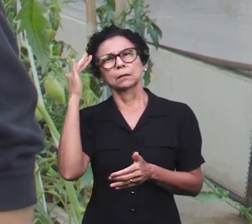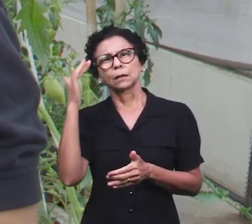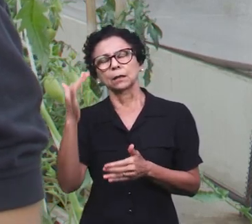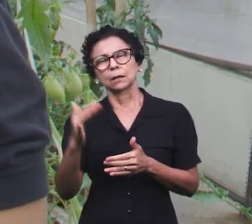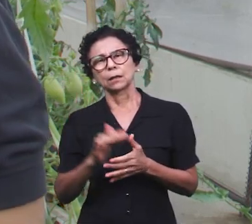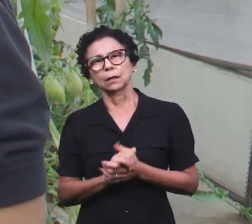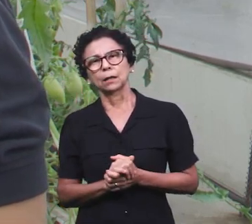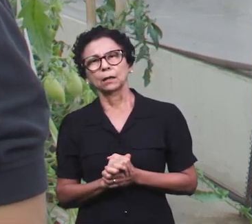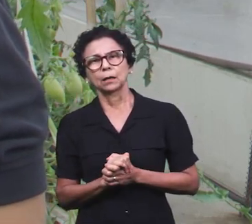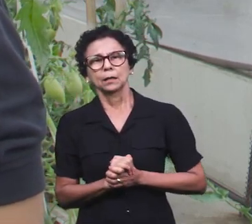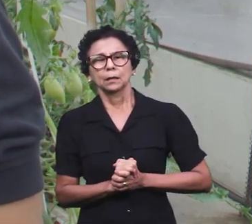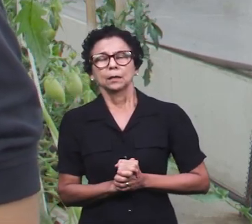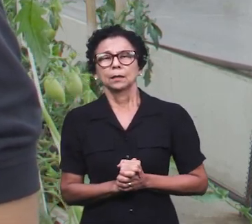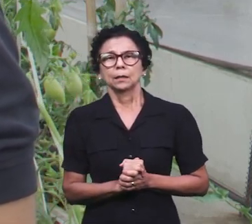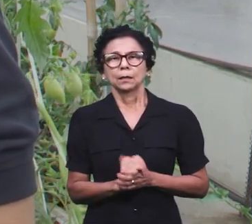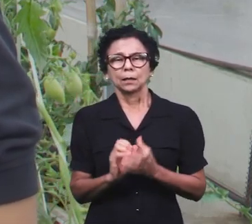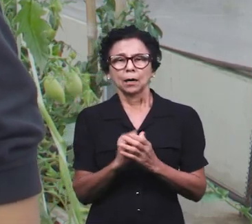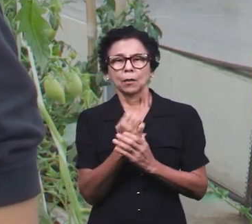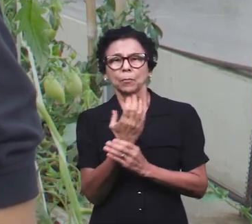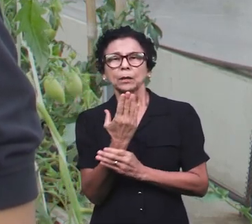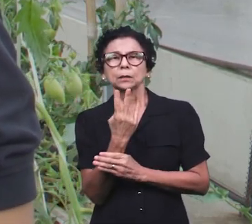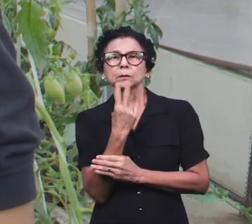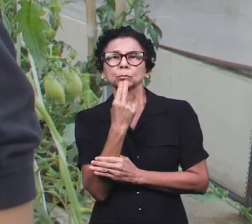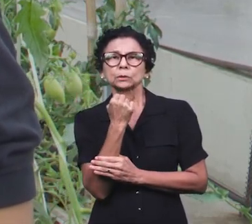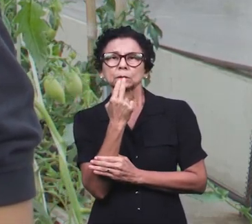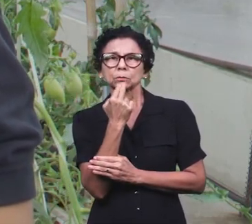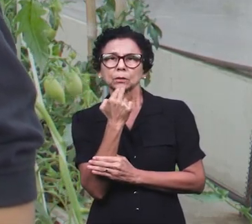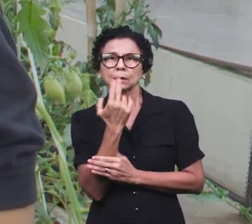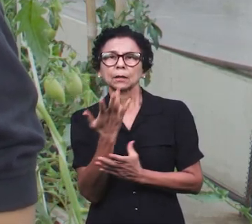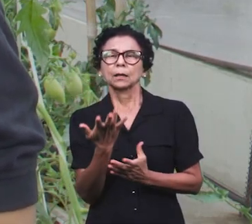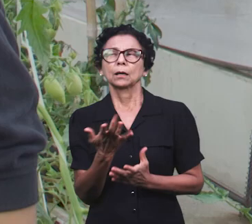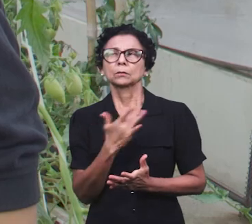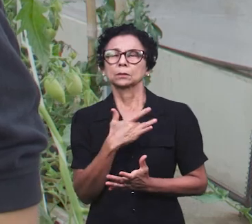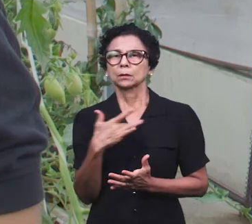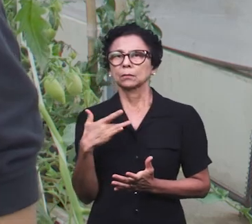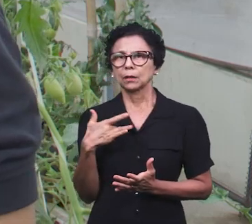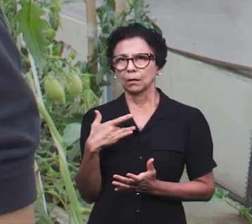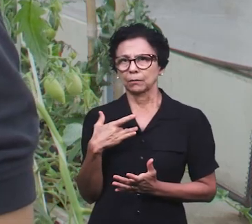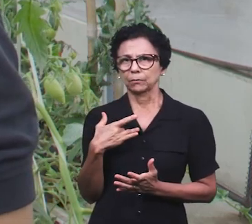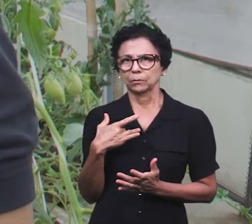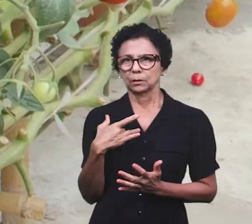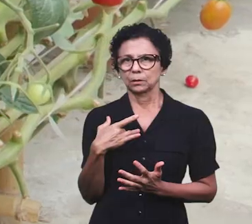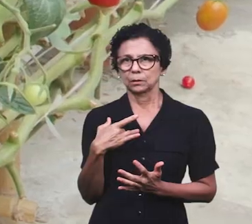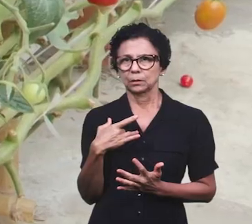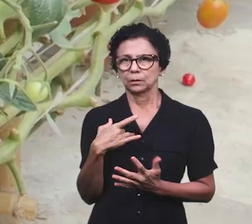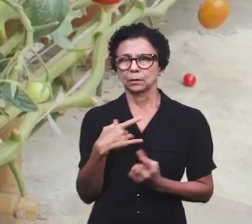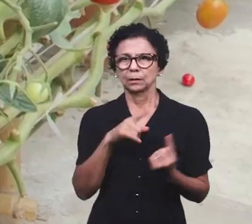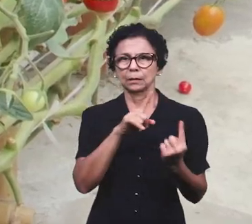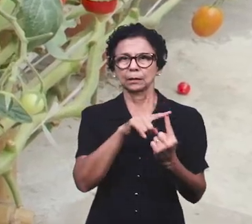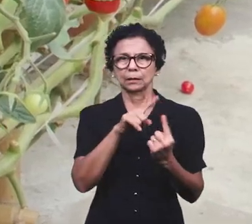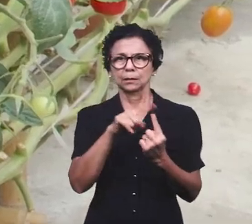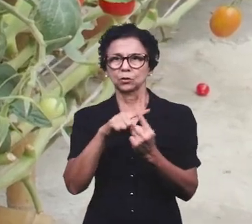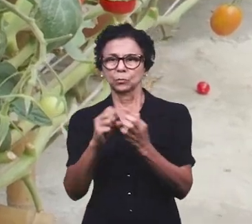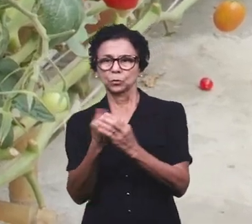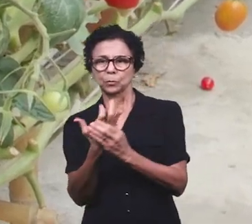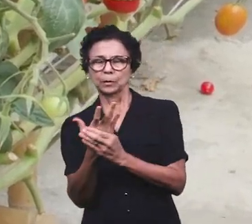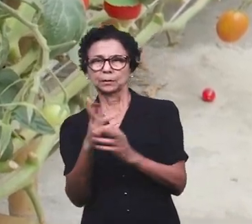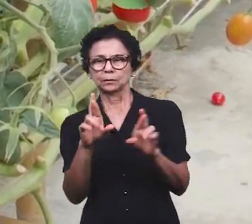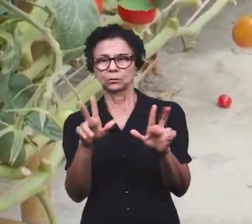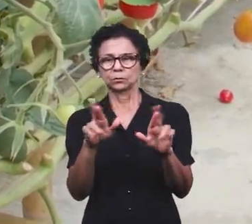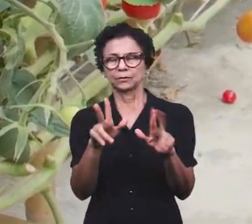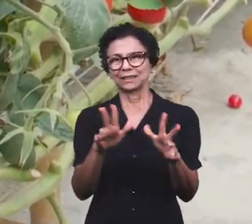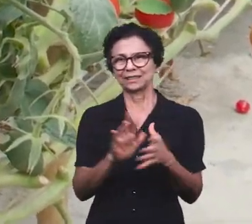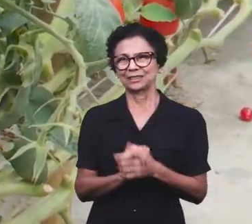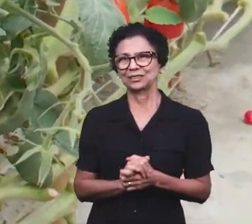principalmente a parte nutricional da planta, né? Porque cada estágio da planta exige uma nutrição diferente. Neste período do ano, a colheita